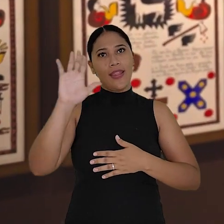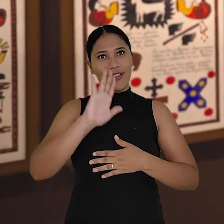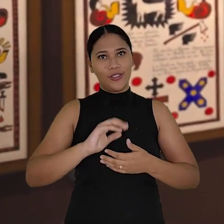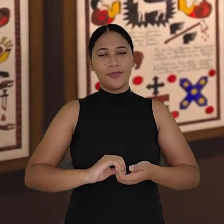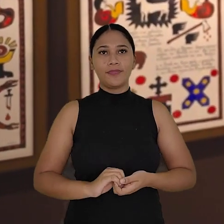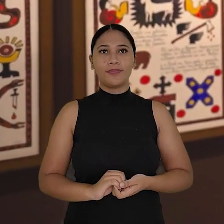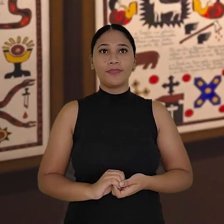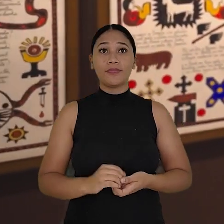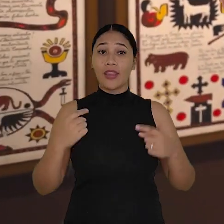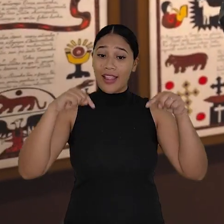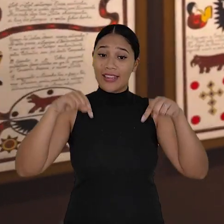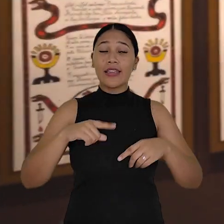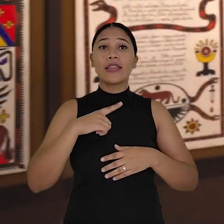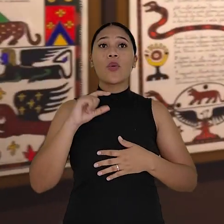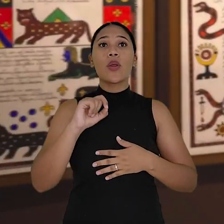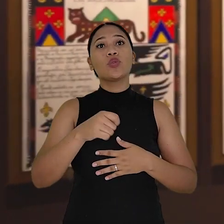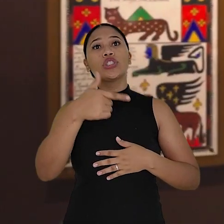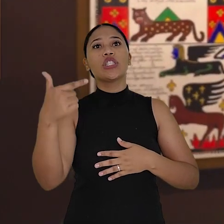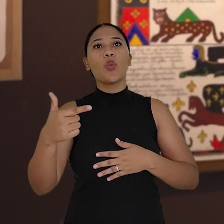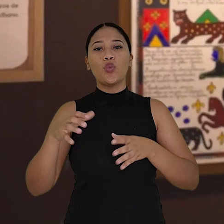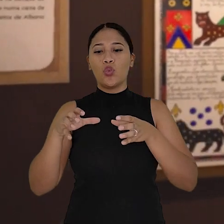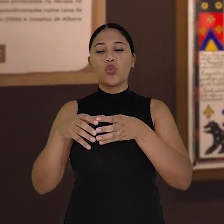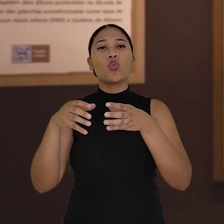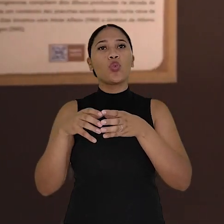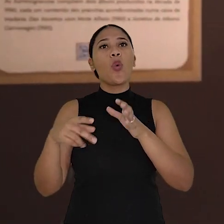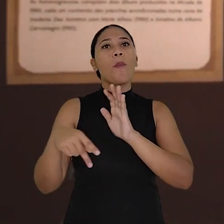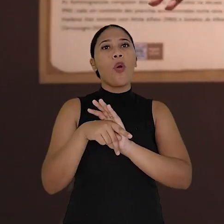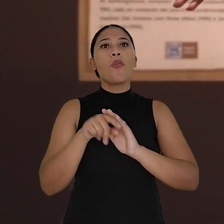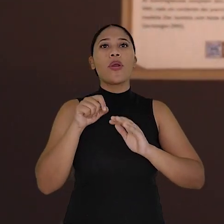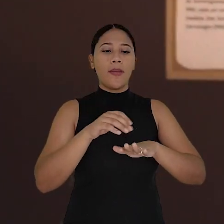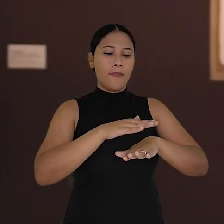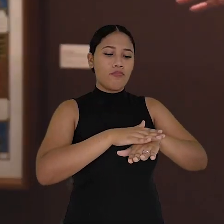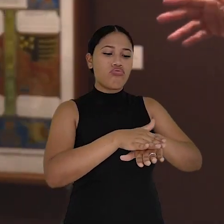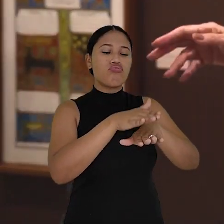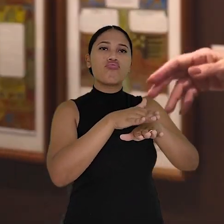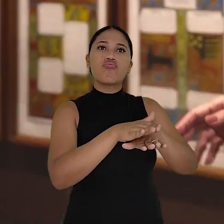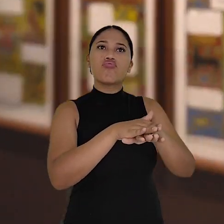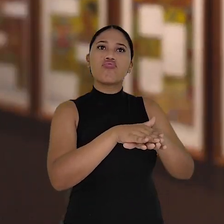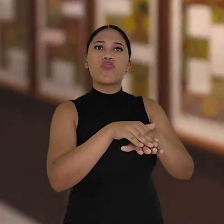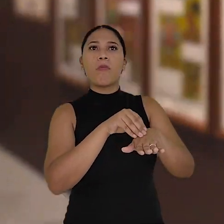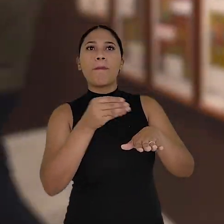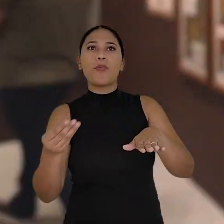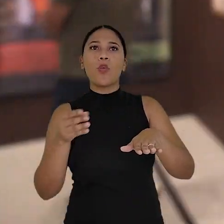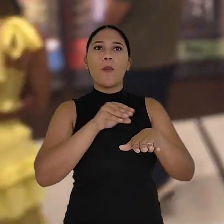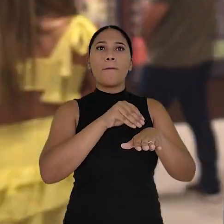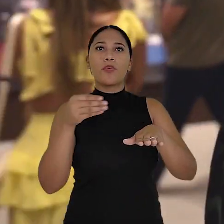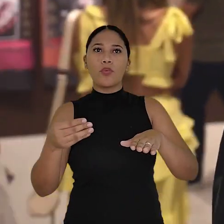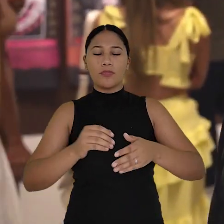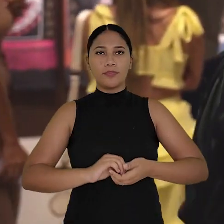pelo Nordeste, né? Aqui a gente tem o segundo grupo das